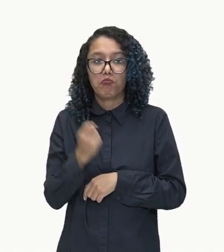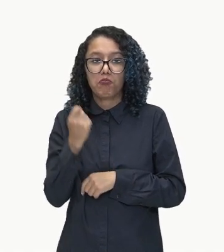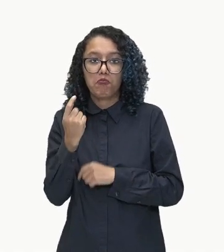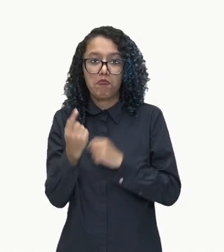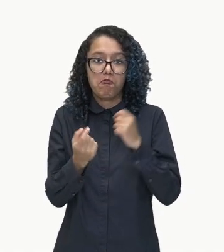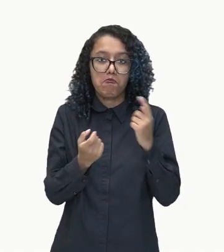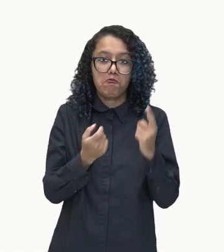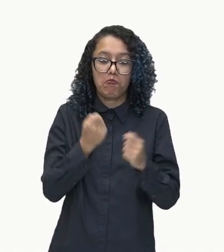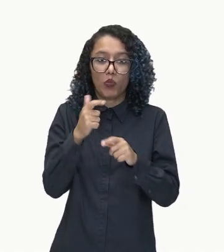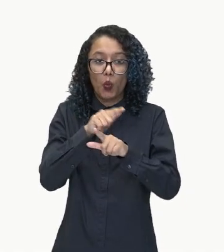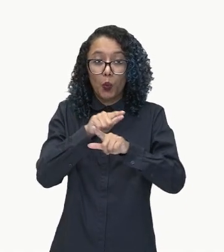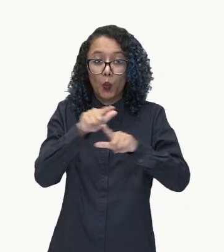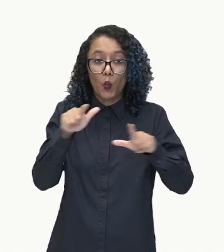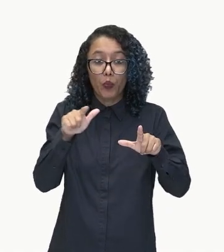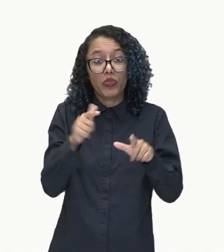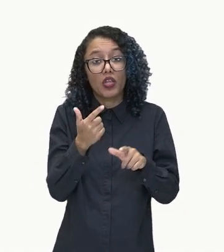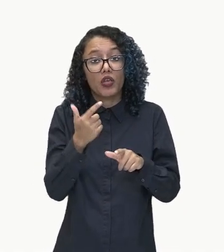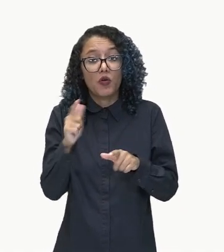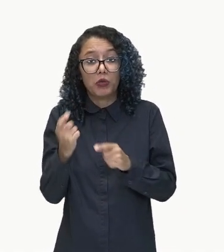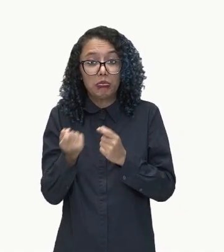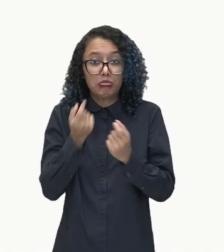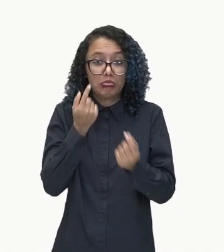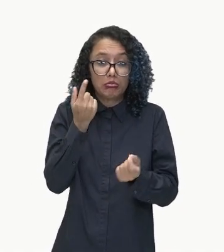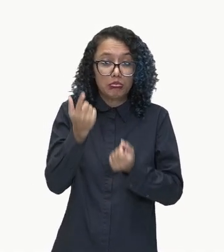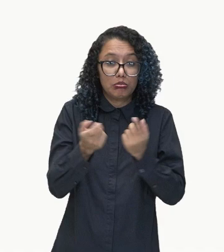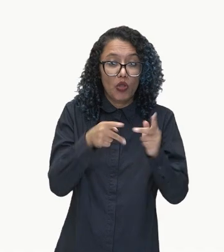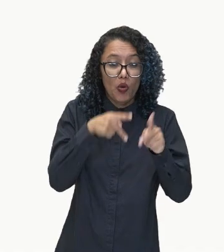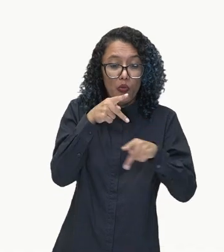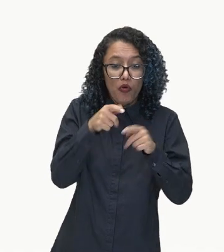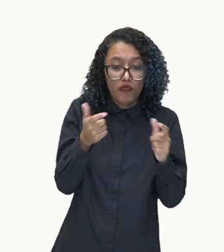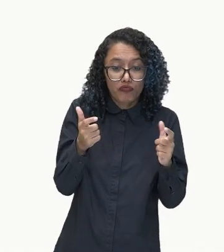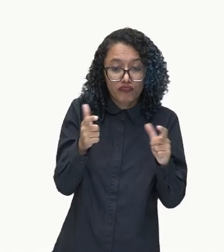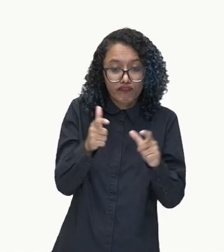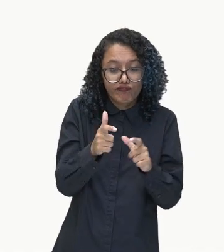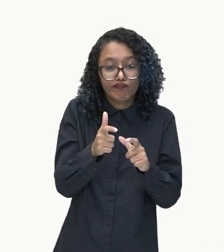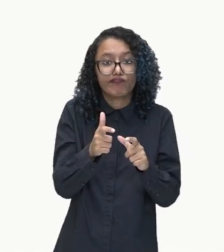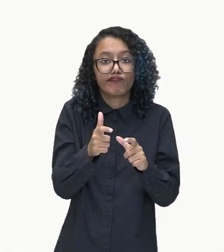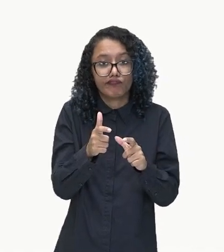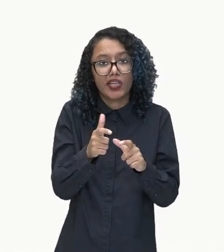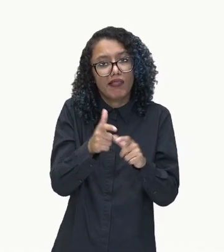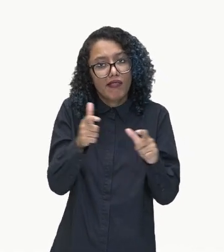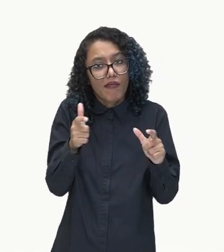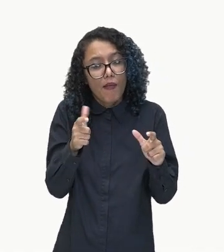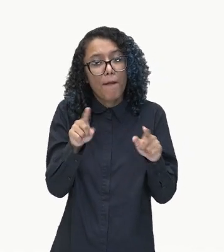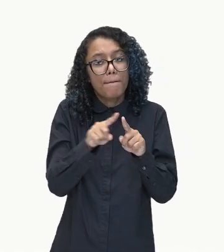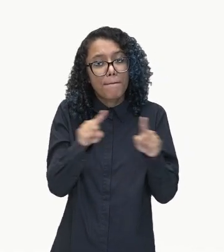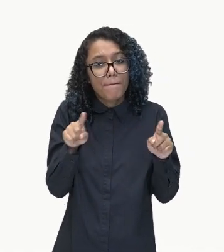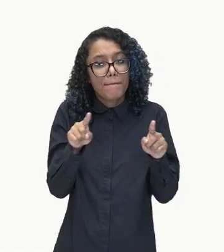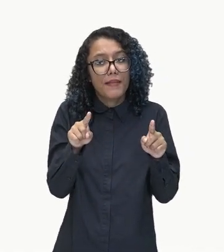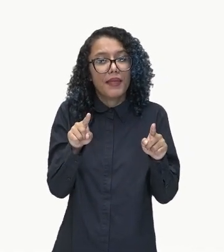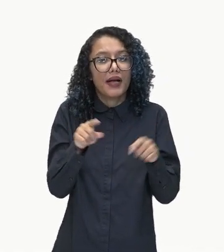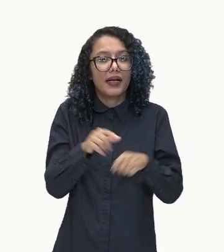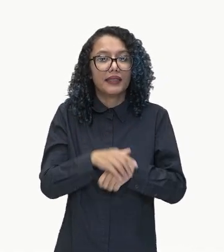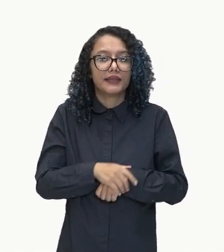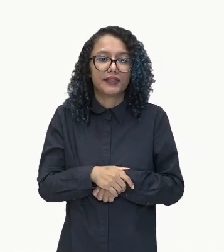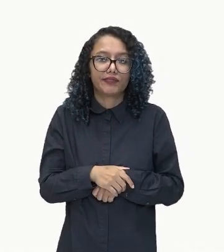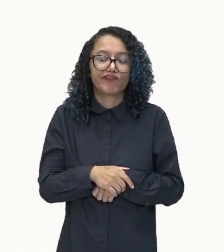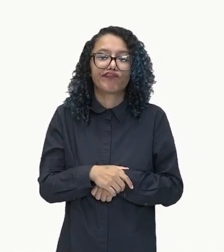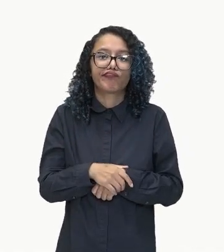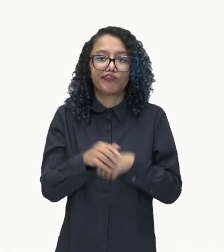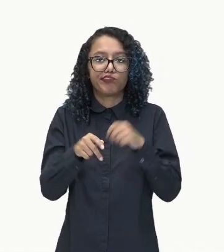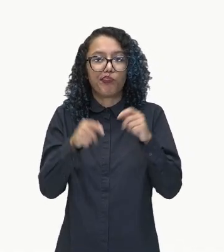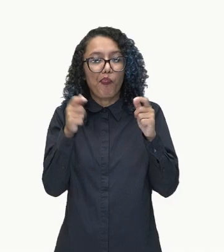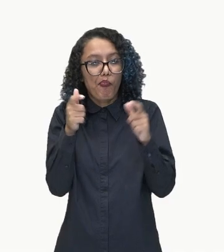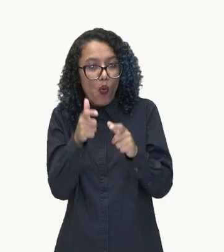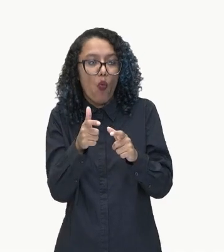áreas aqui onde tem maior quantidade, tá? Porém, acaba prevalecendo baixa densidade